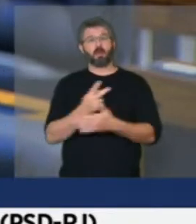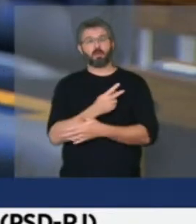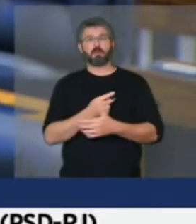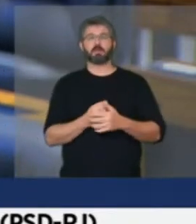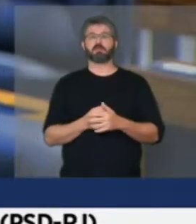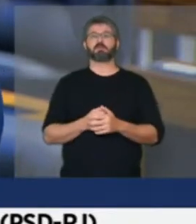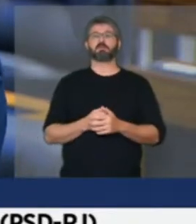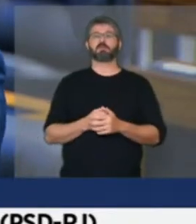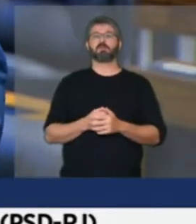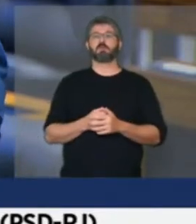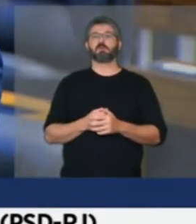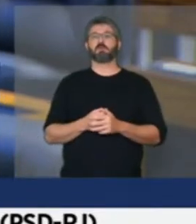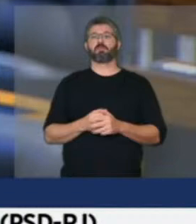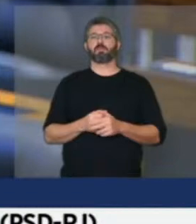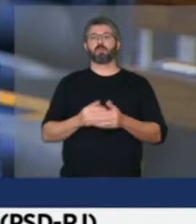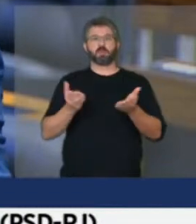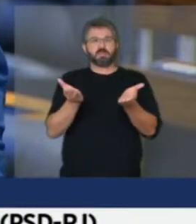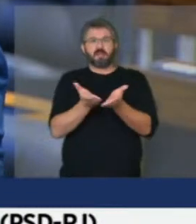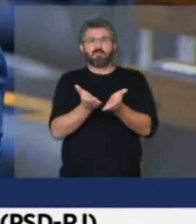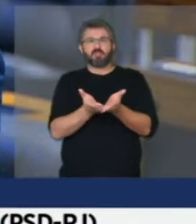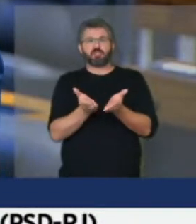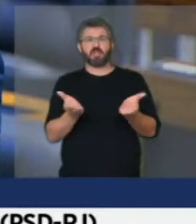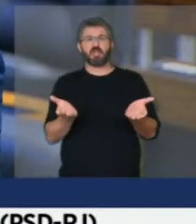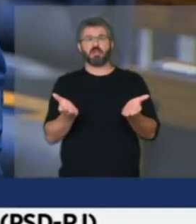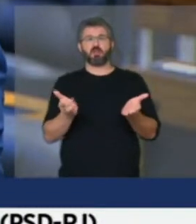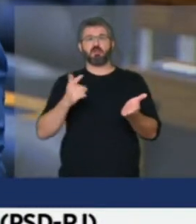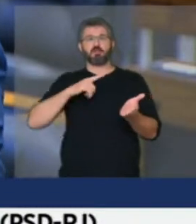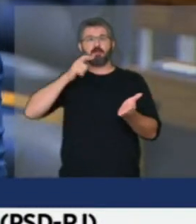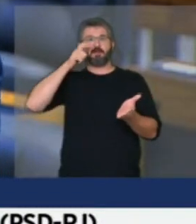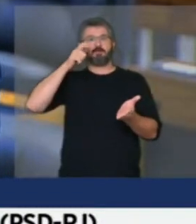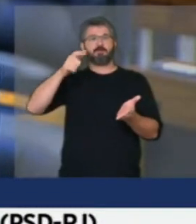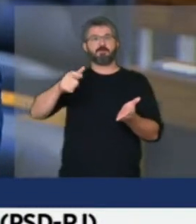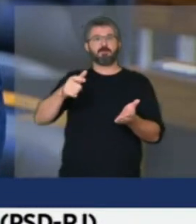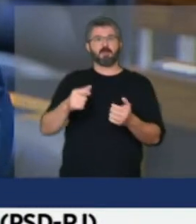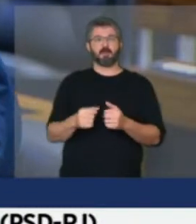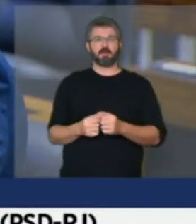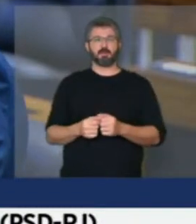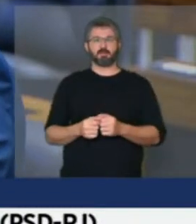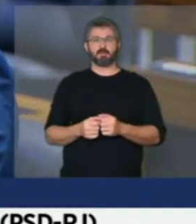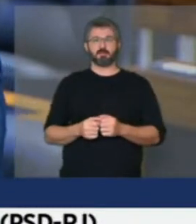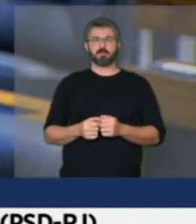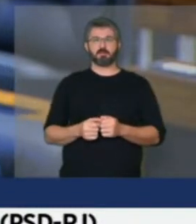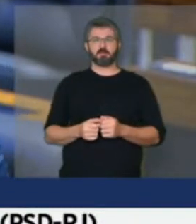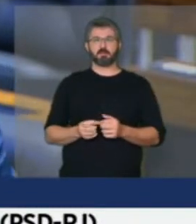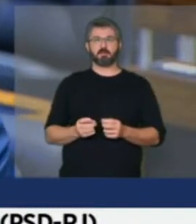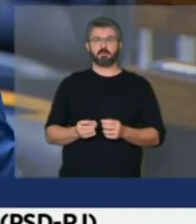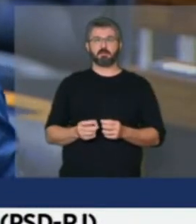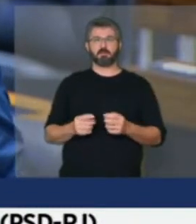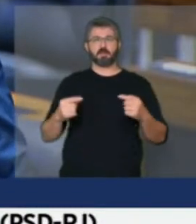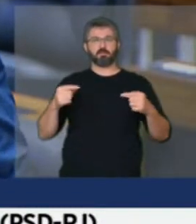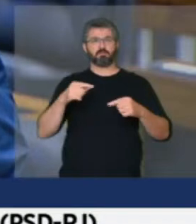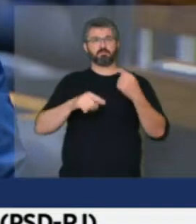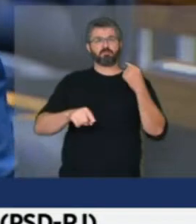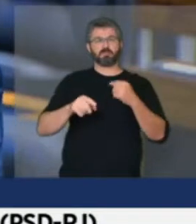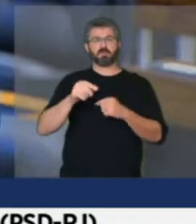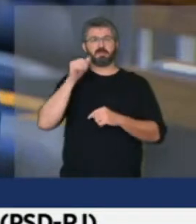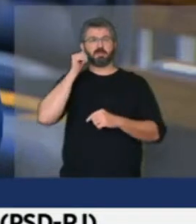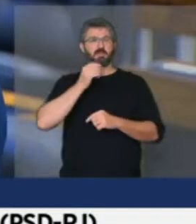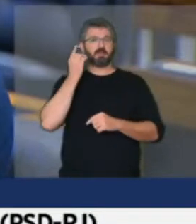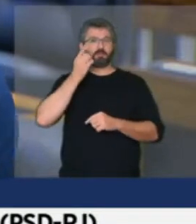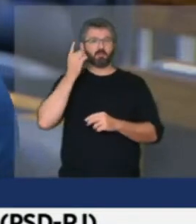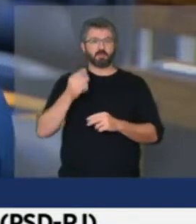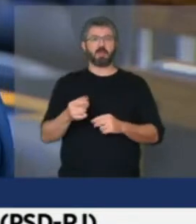uma conspiração dos evangélicos que tinham interesses que eram conflitantes com a deputada, que